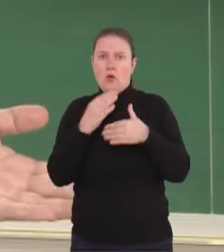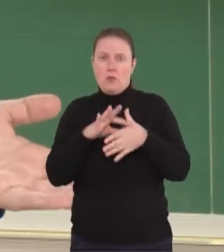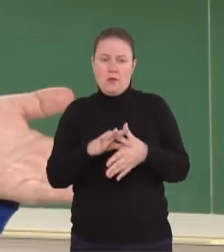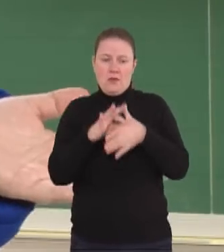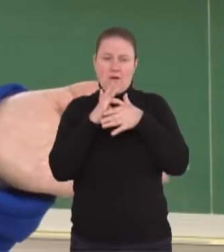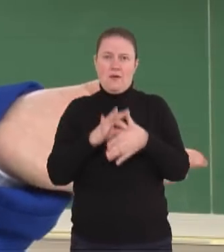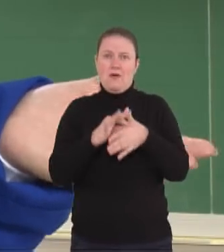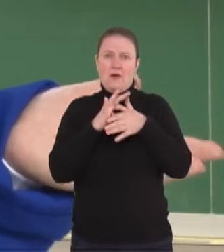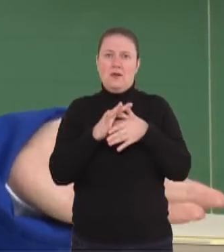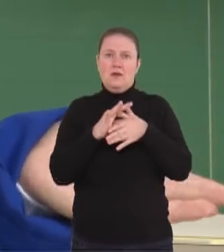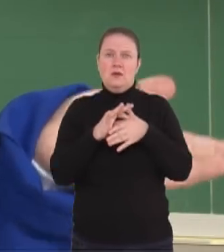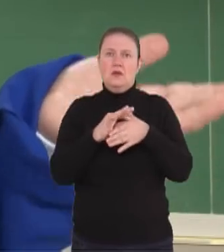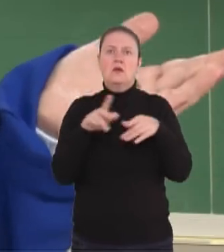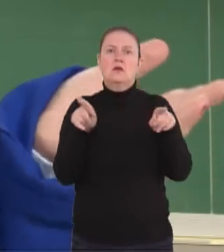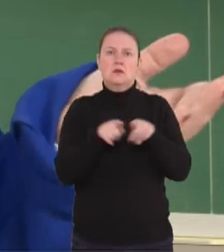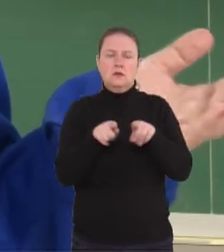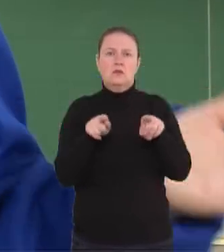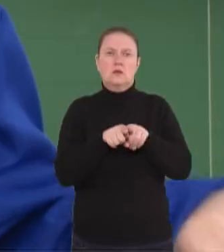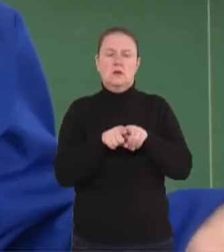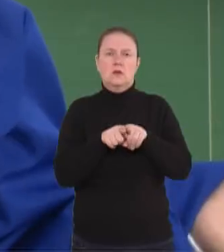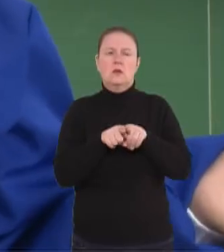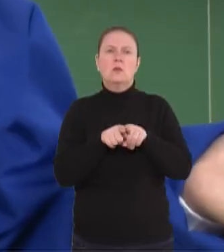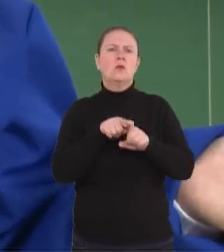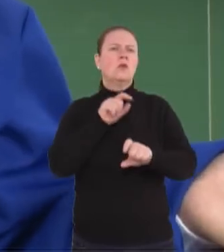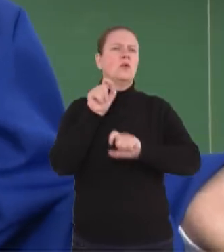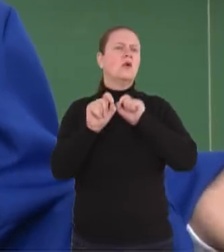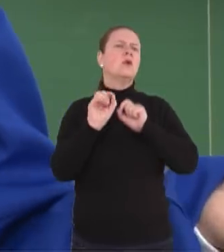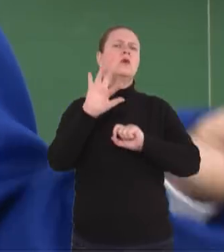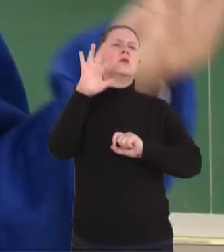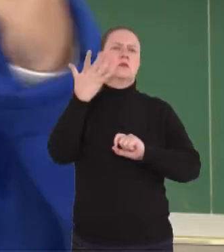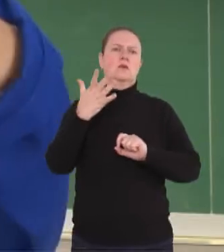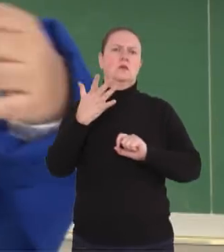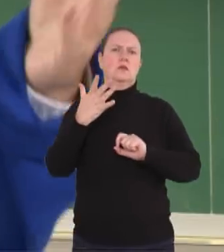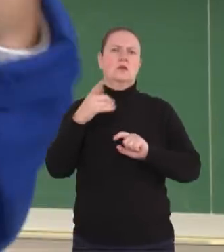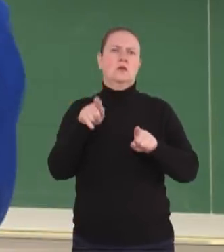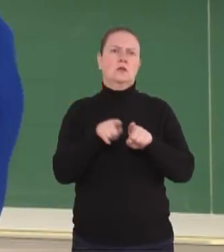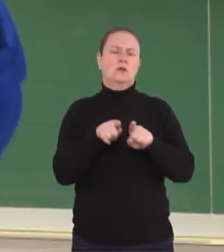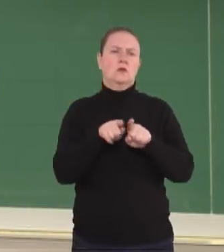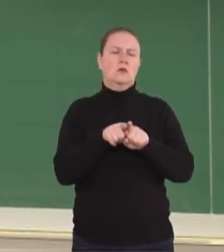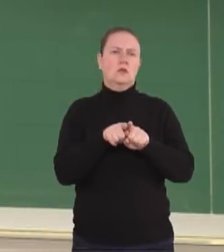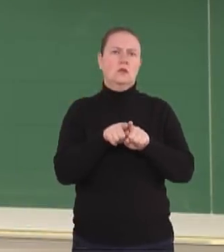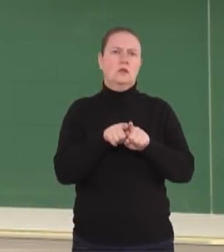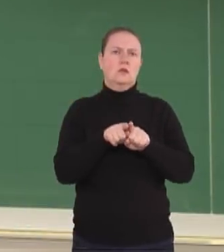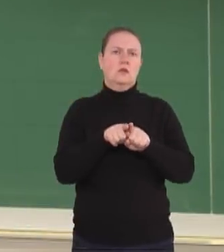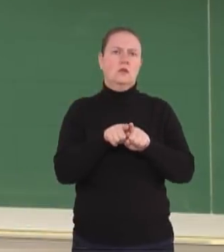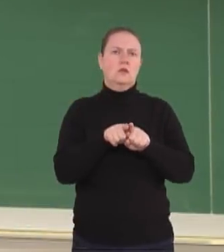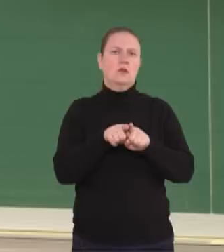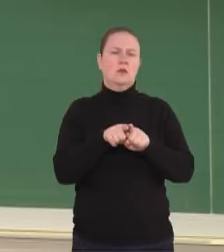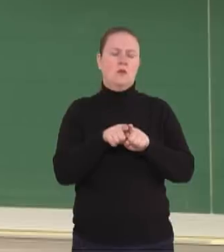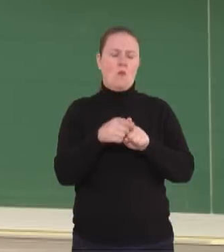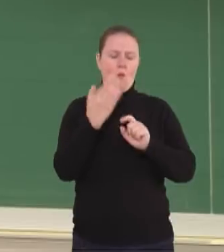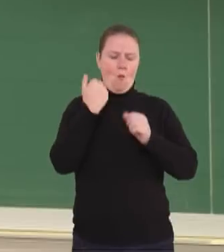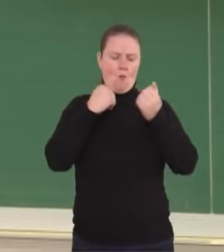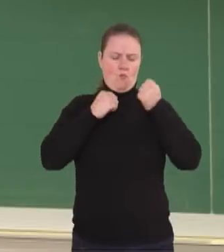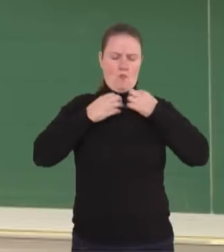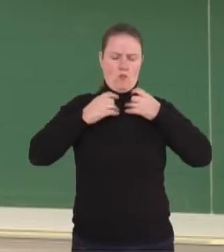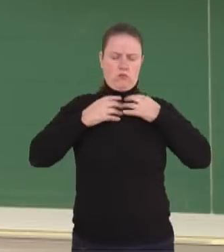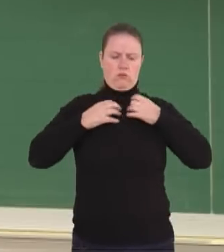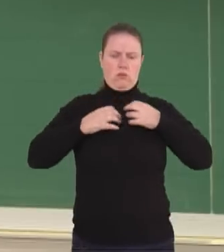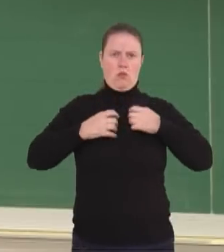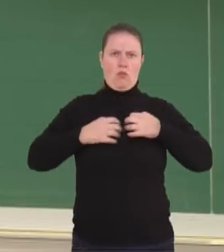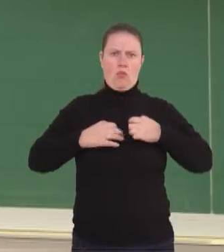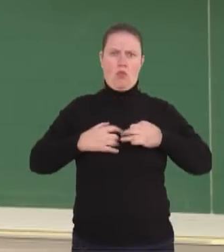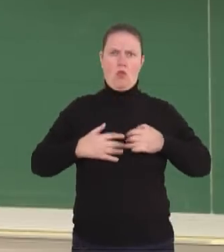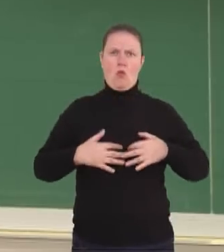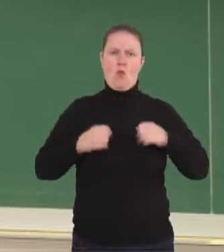dessa carne, eles iam também estar inserindo, né, no organismo deles, iam estar devorando ali,